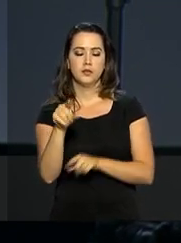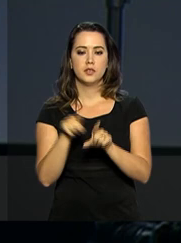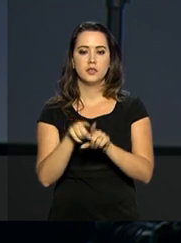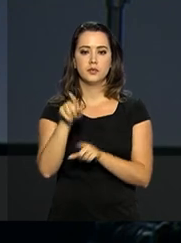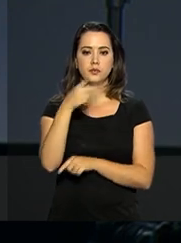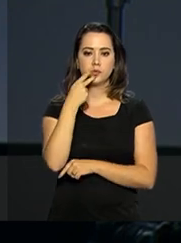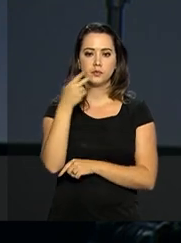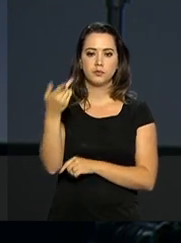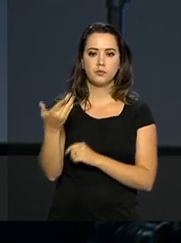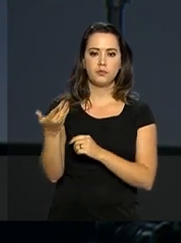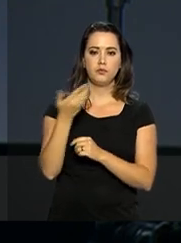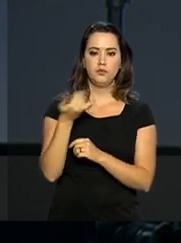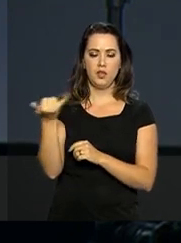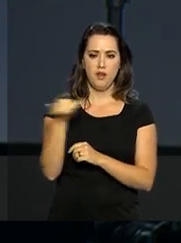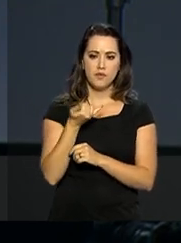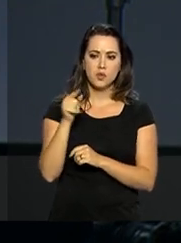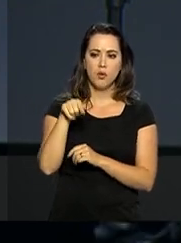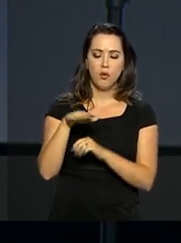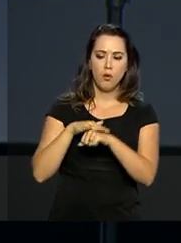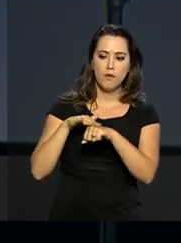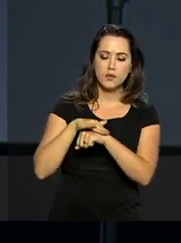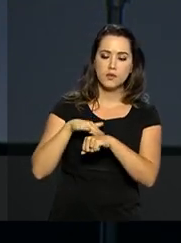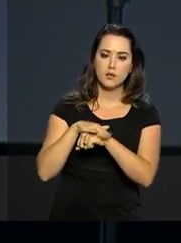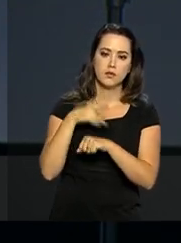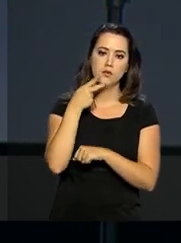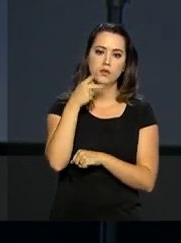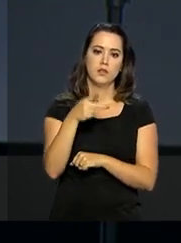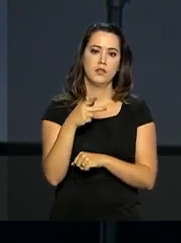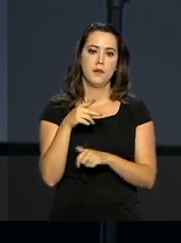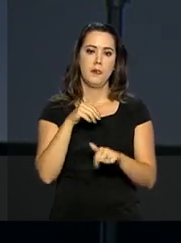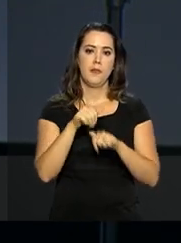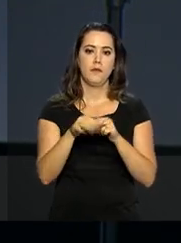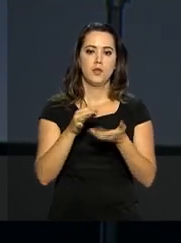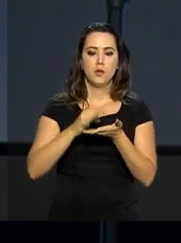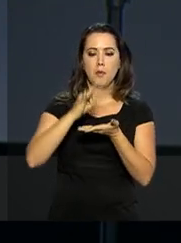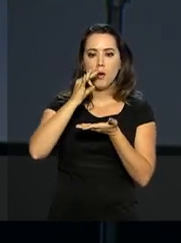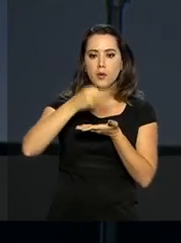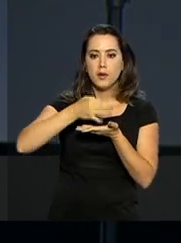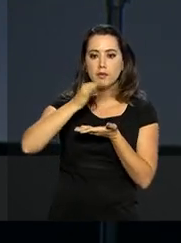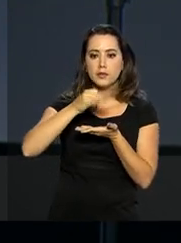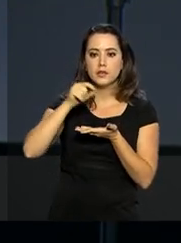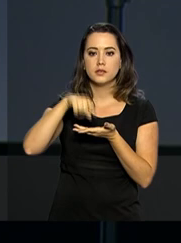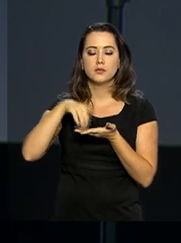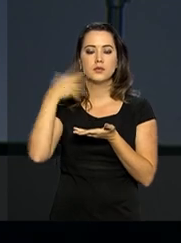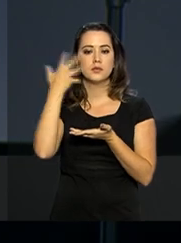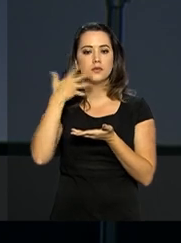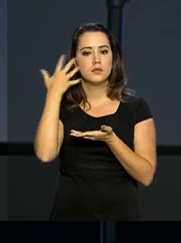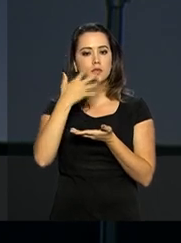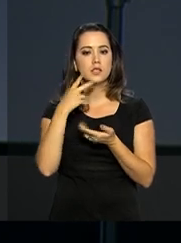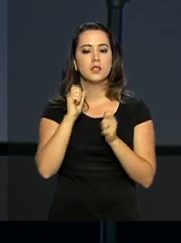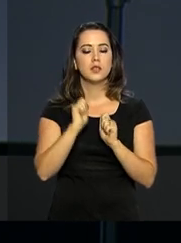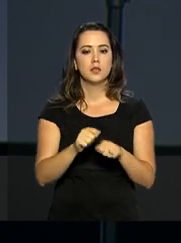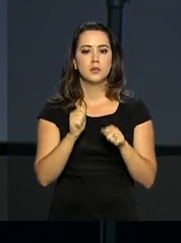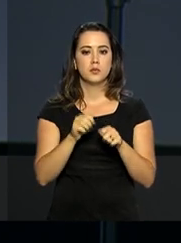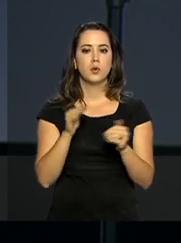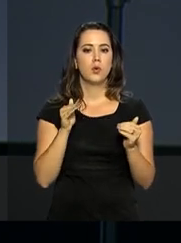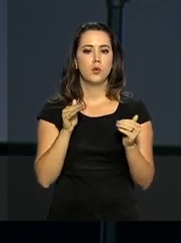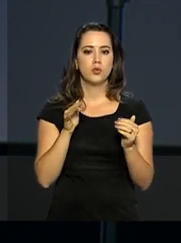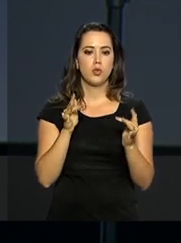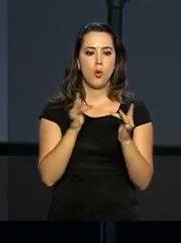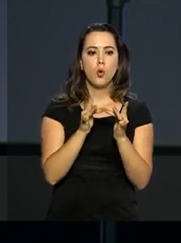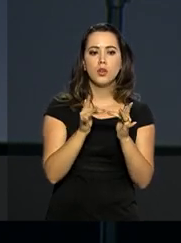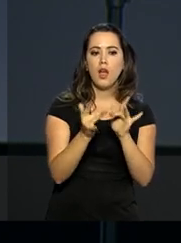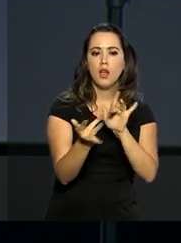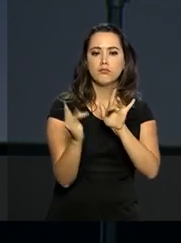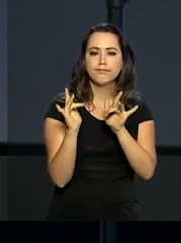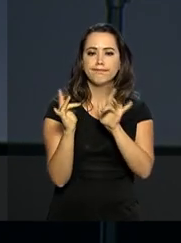governador Pezão, ainda quando vice-presidente, a tomar aquele café que aqui foi mencionado, onde eu pude ter contato, Ivan,